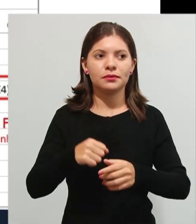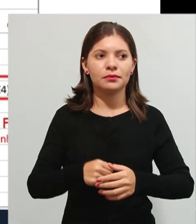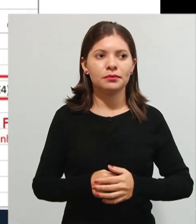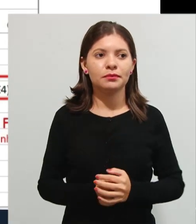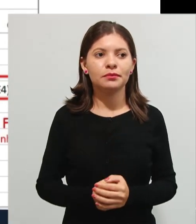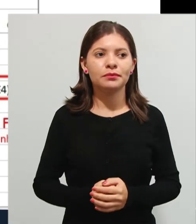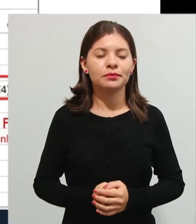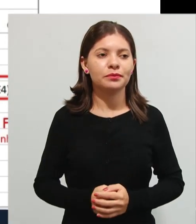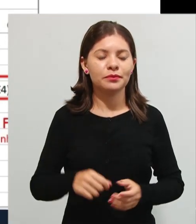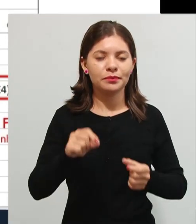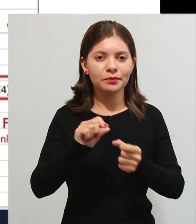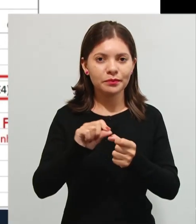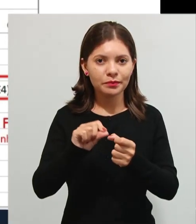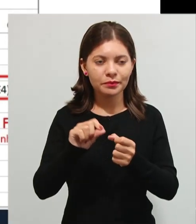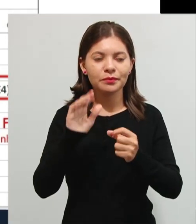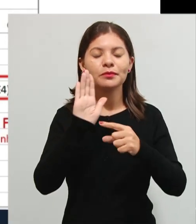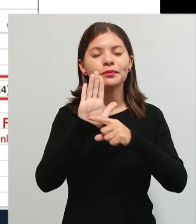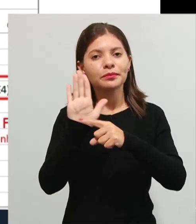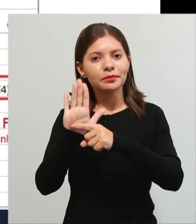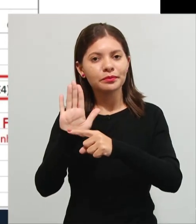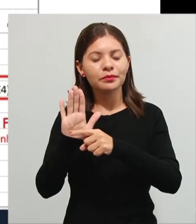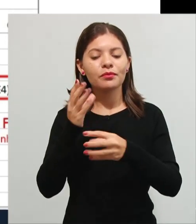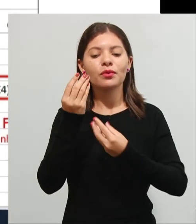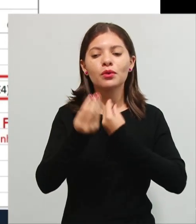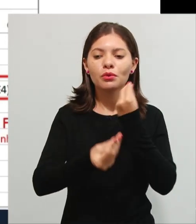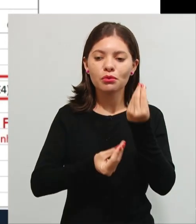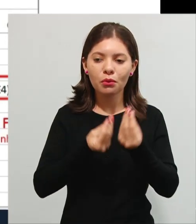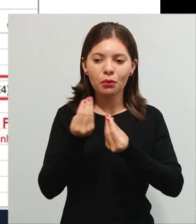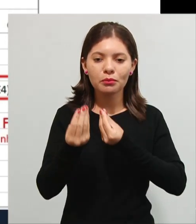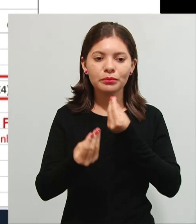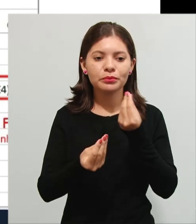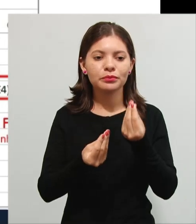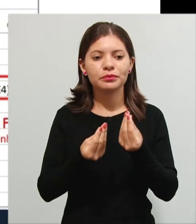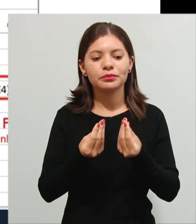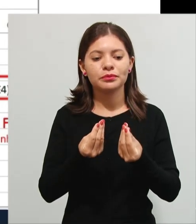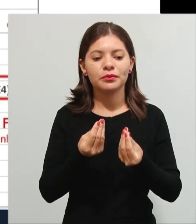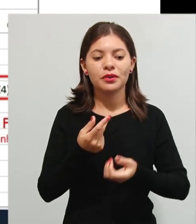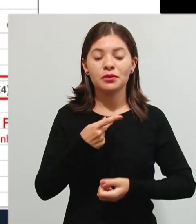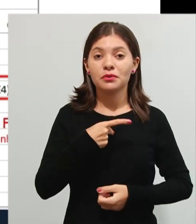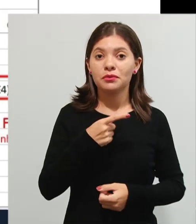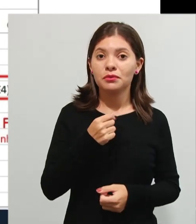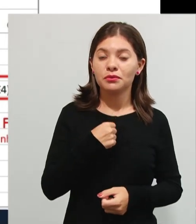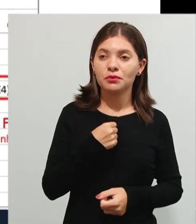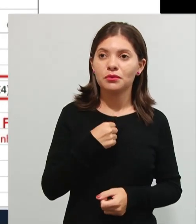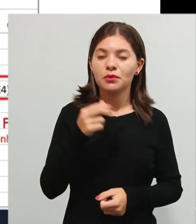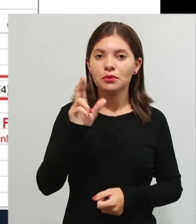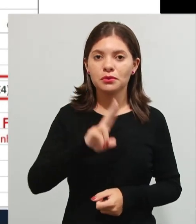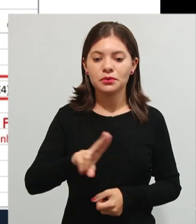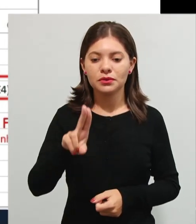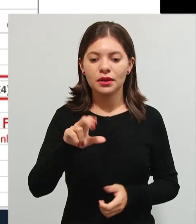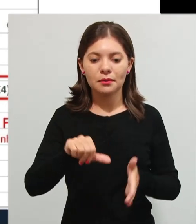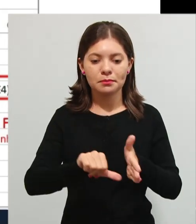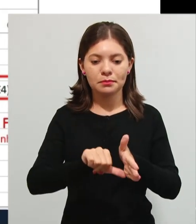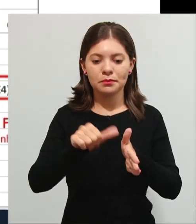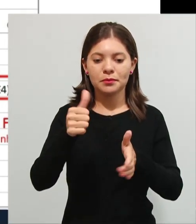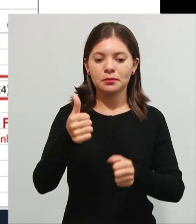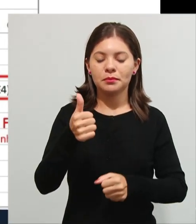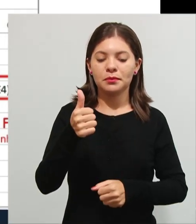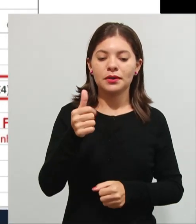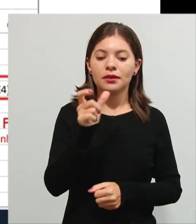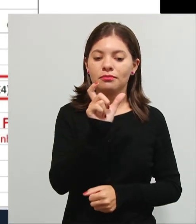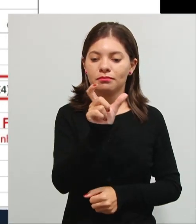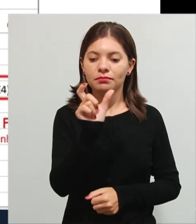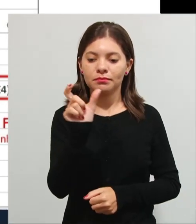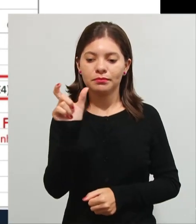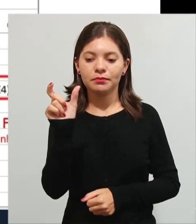vai fazer a operação de soma que nós estamos querendo. E como é que é feita essa operação? Eu vou pegar a